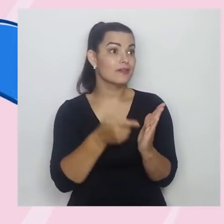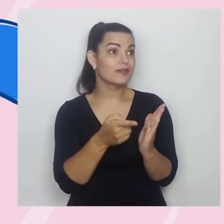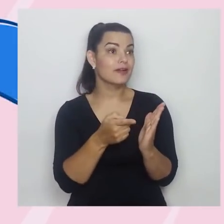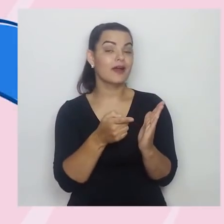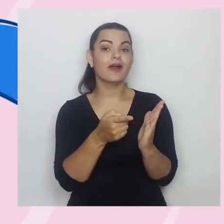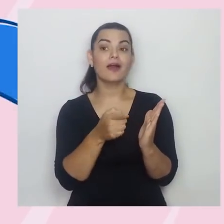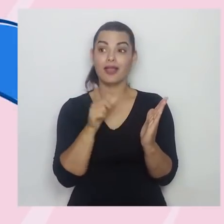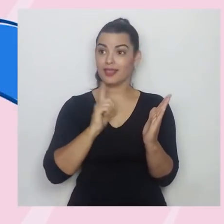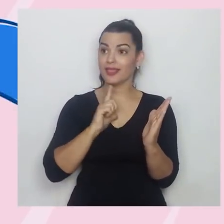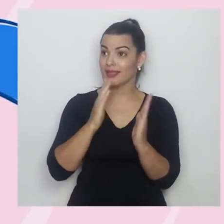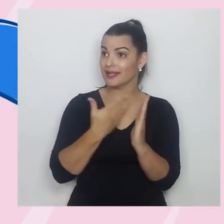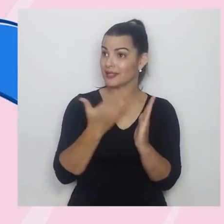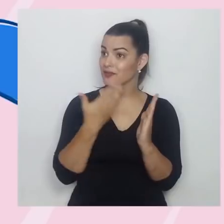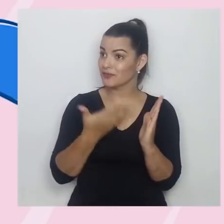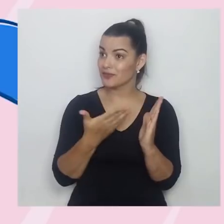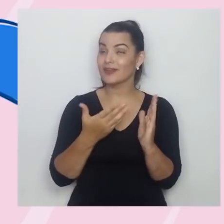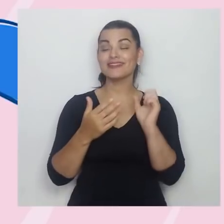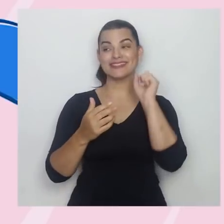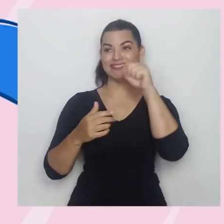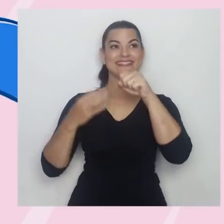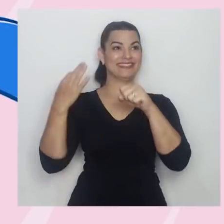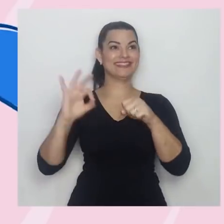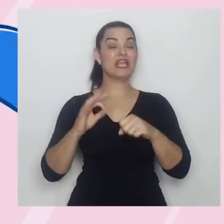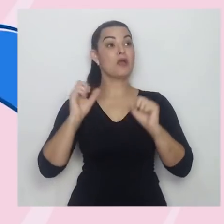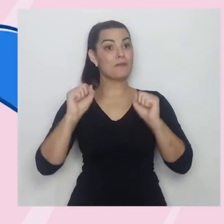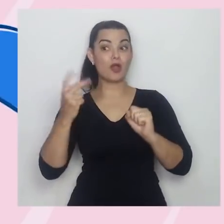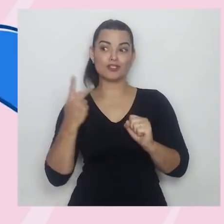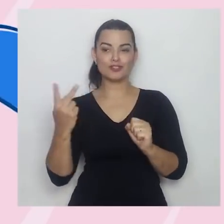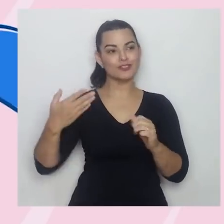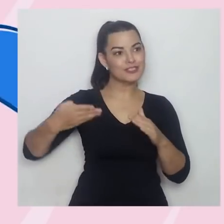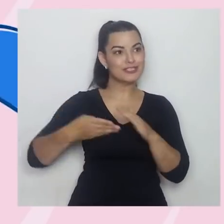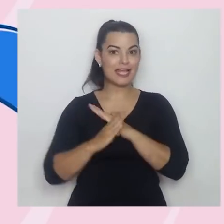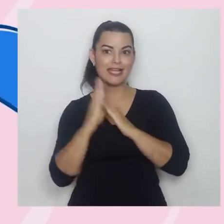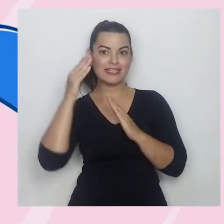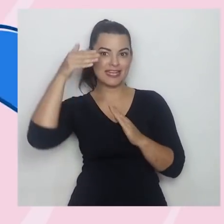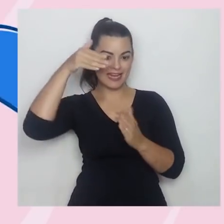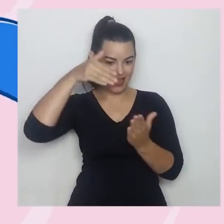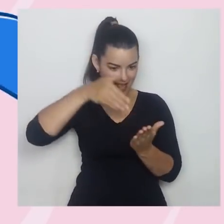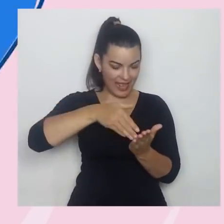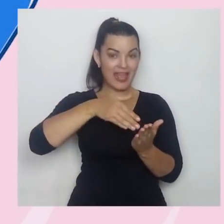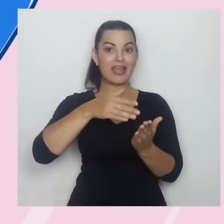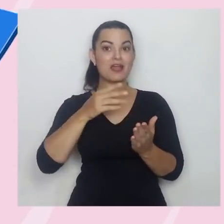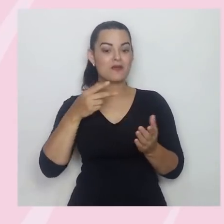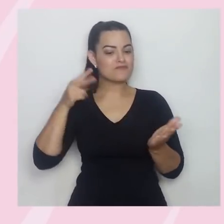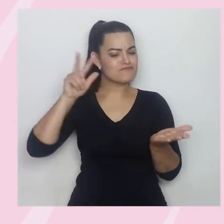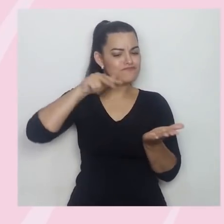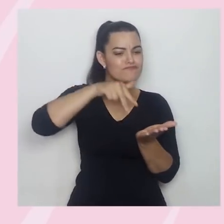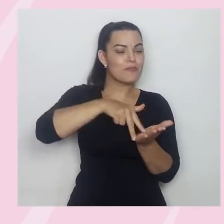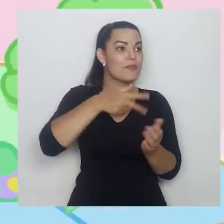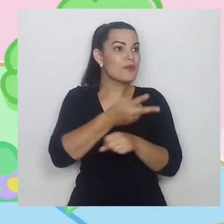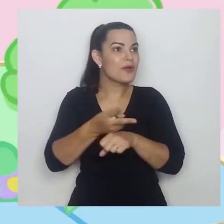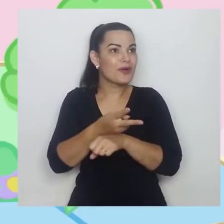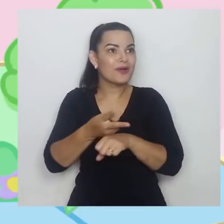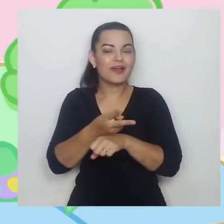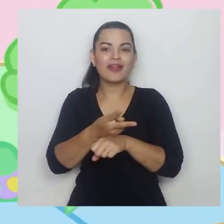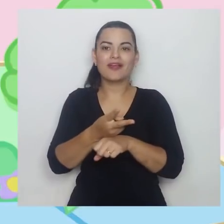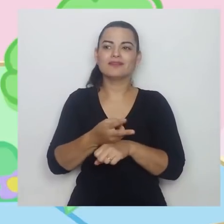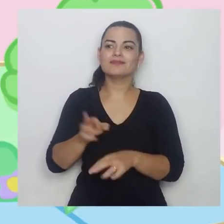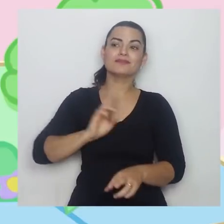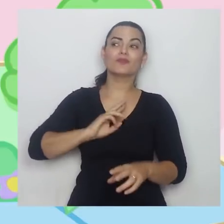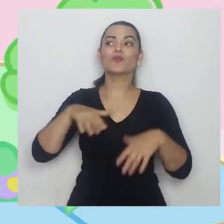aí. Uhum. E a gente pode entrar nele para procurar a resposta. Legal! Não.